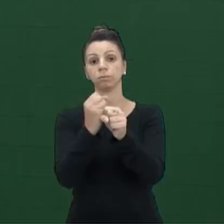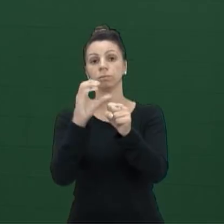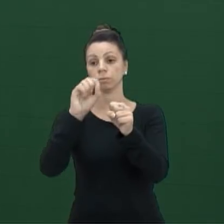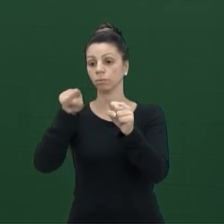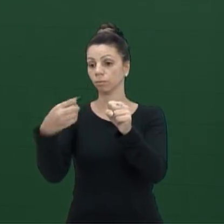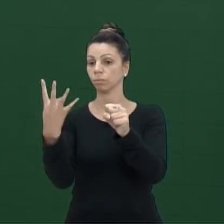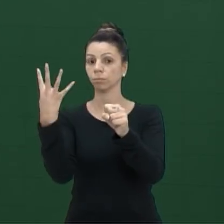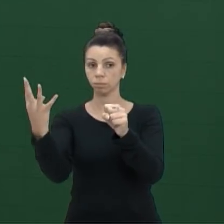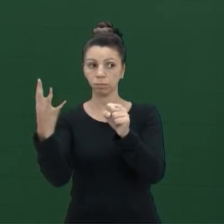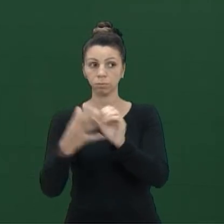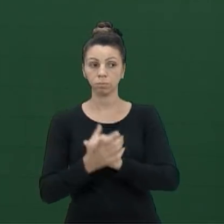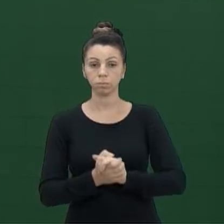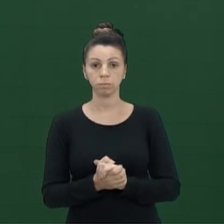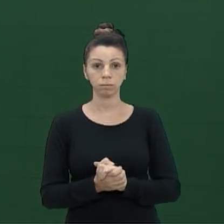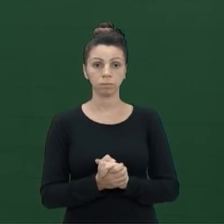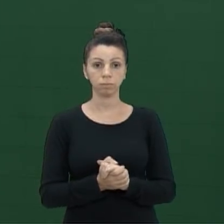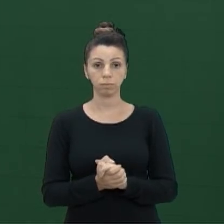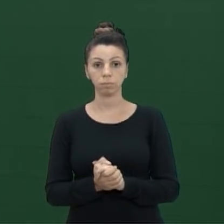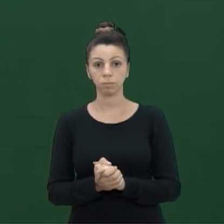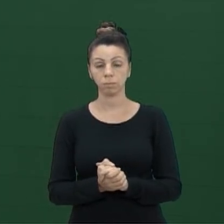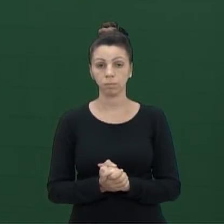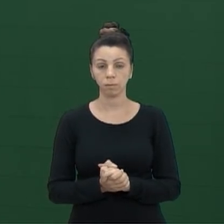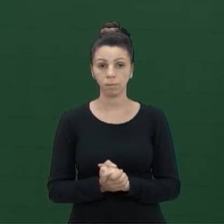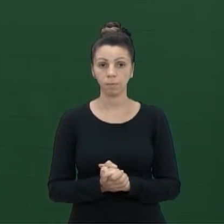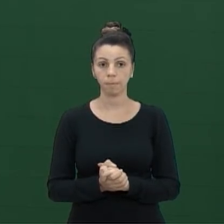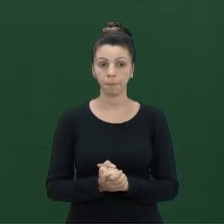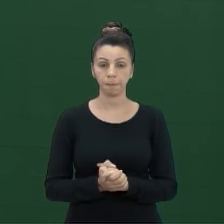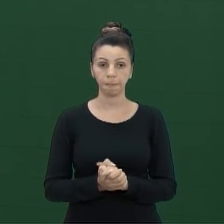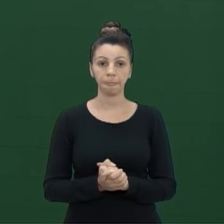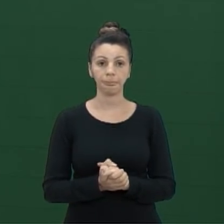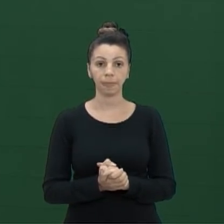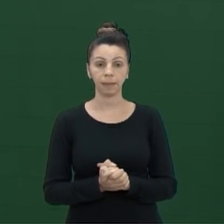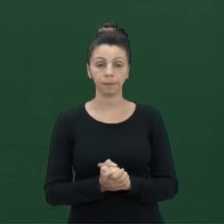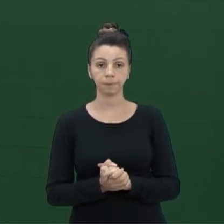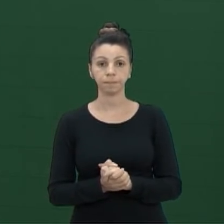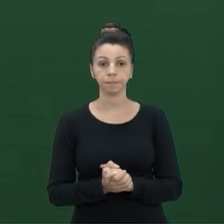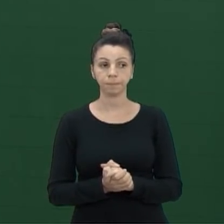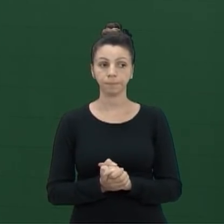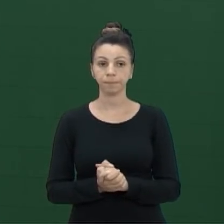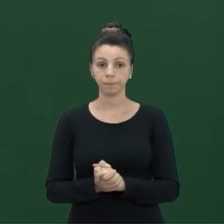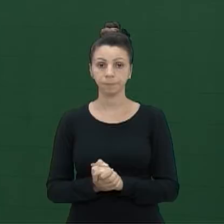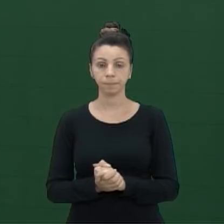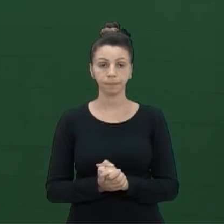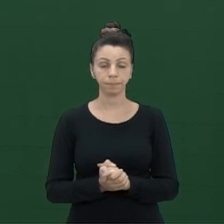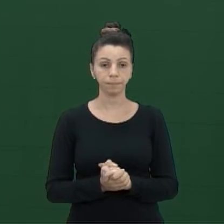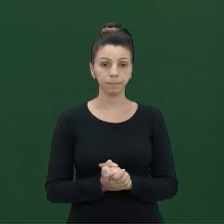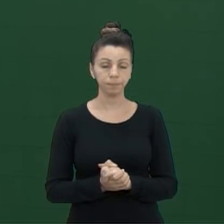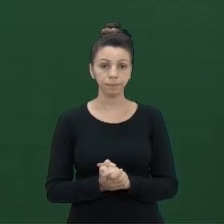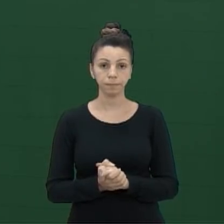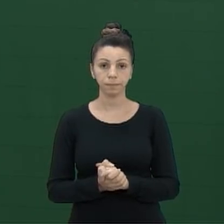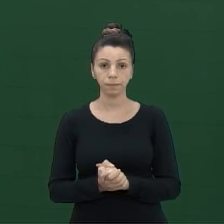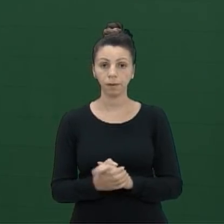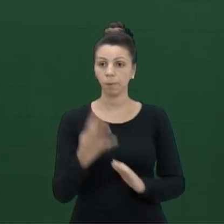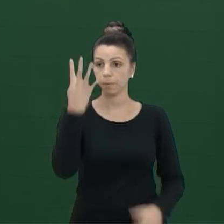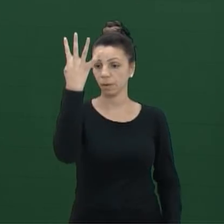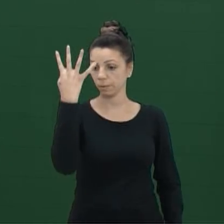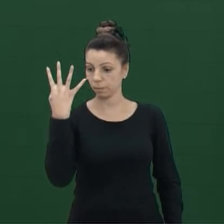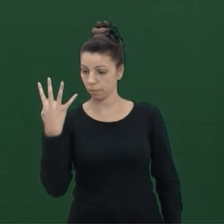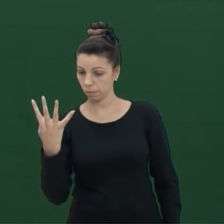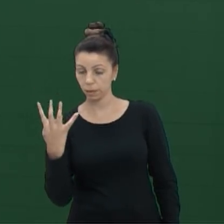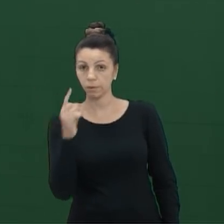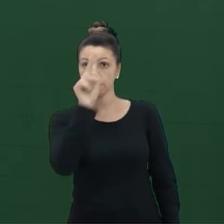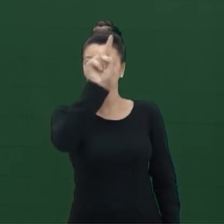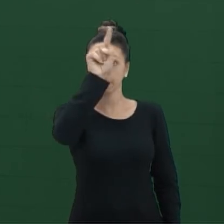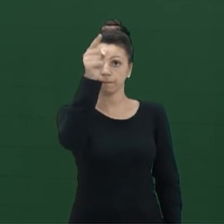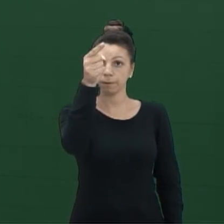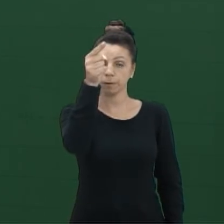a gente vai ter o 4, não tem ninguém para somar, segue ele. A vírgula a gente abaixa. Lembrando,